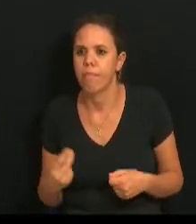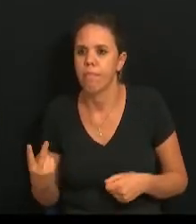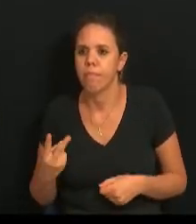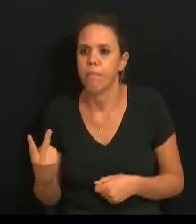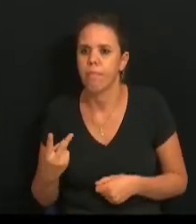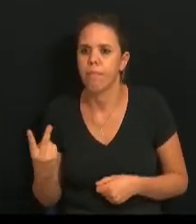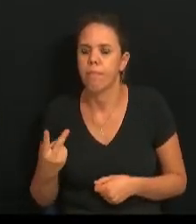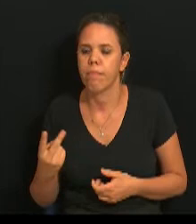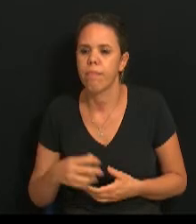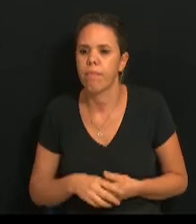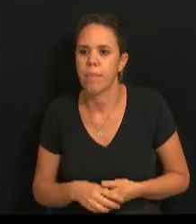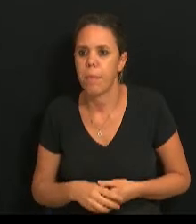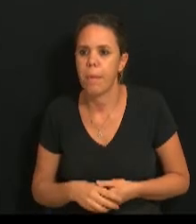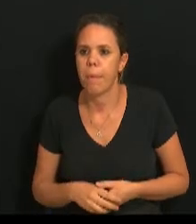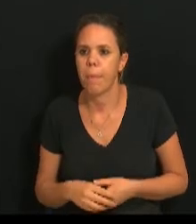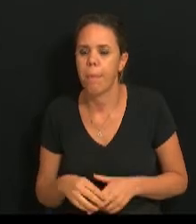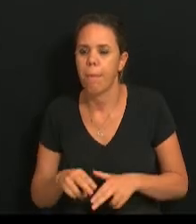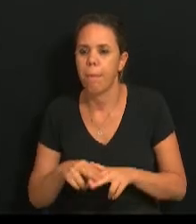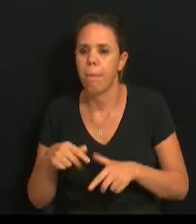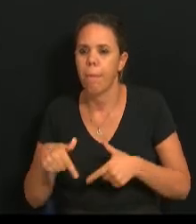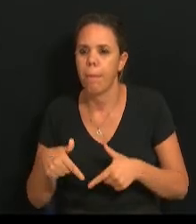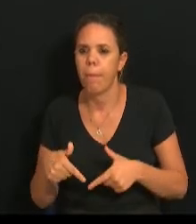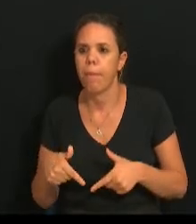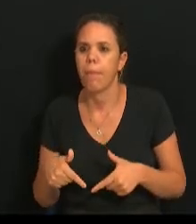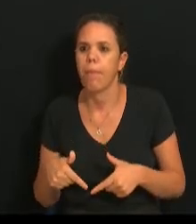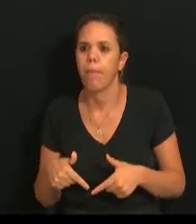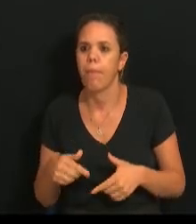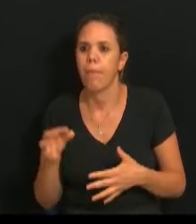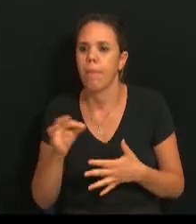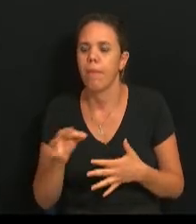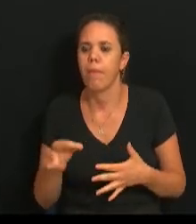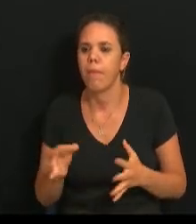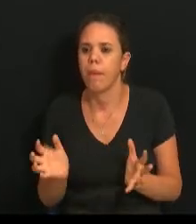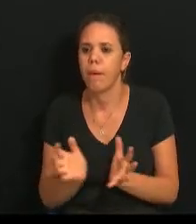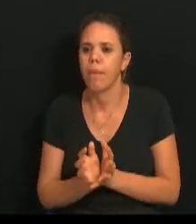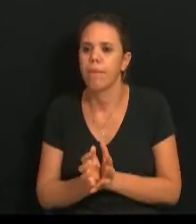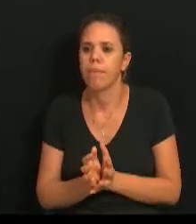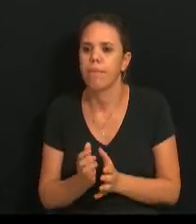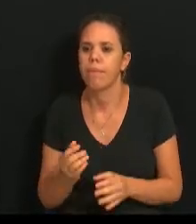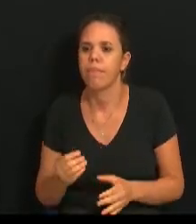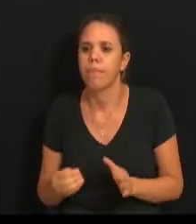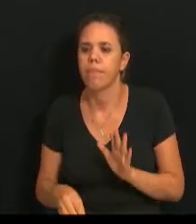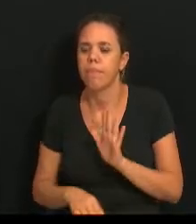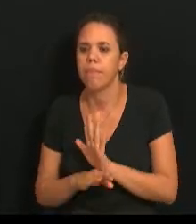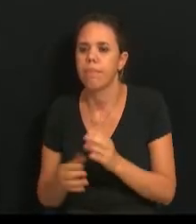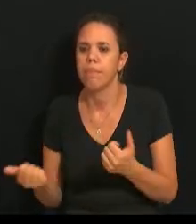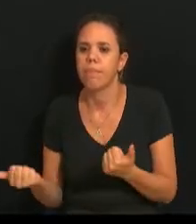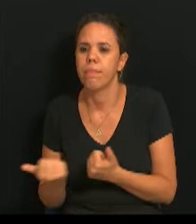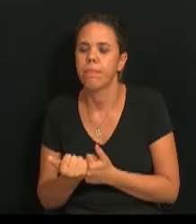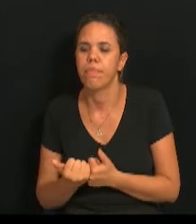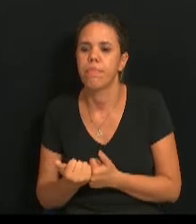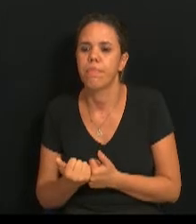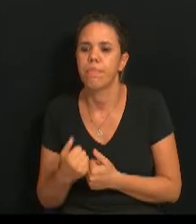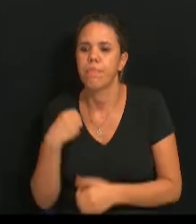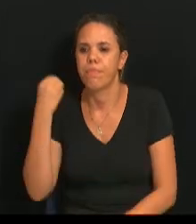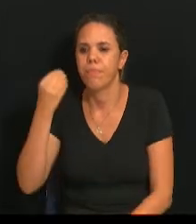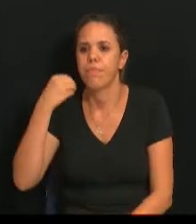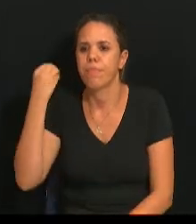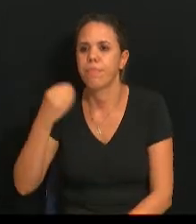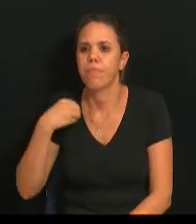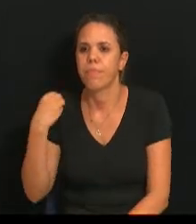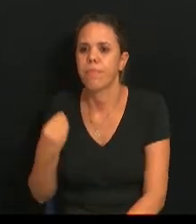mais valorizados, pois o trabalho acaba sendo em conjunto. Um completa o trabalho do outro, né? Com suas experiências, com a